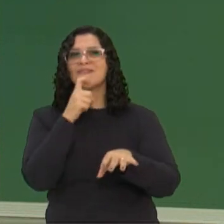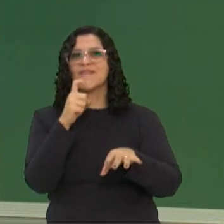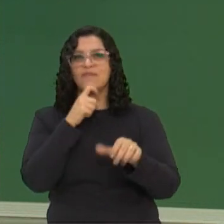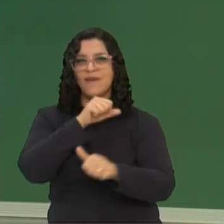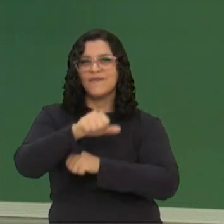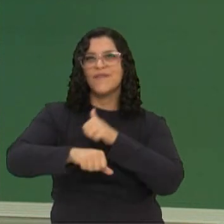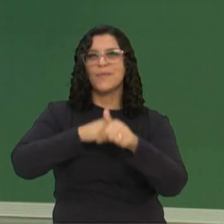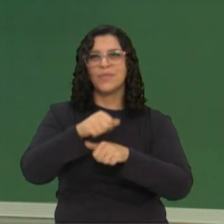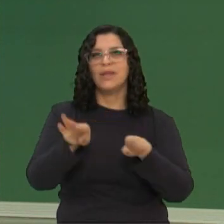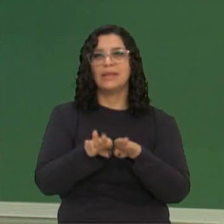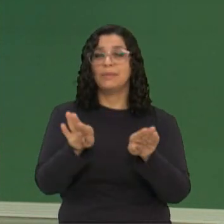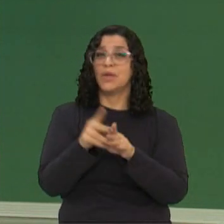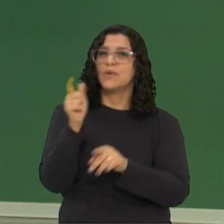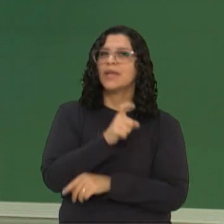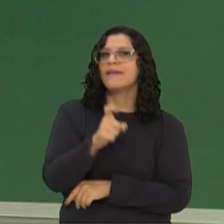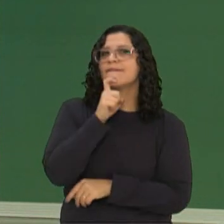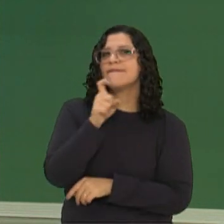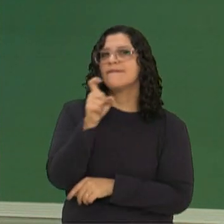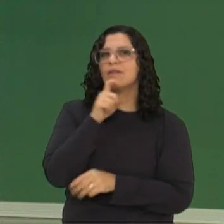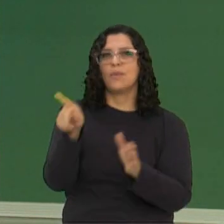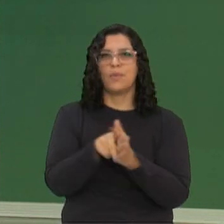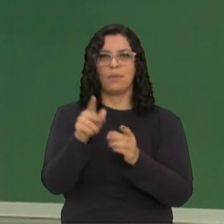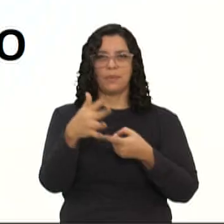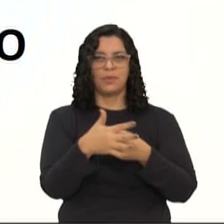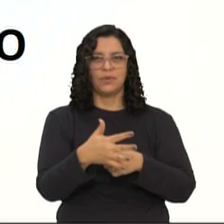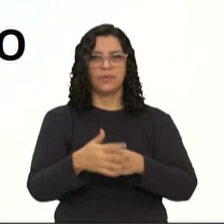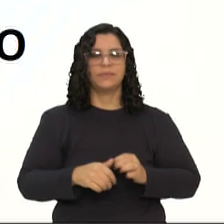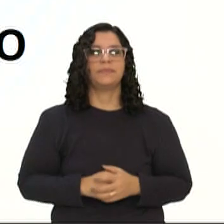e resfriar. Ajuda no resfriamento do motor aqui, né?